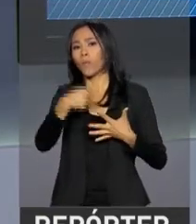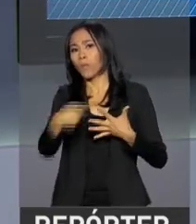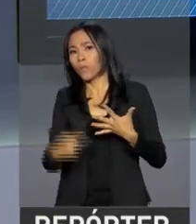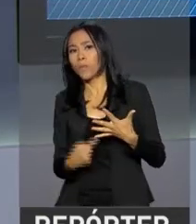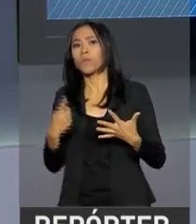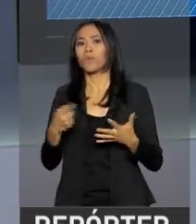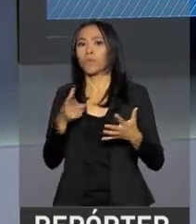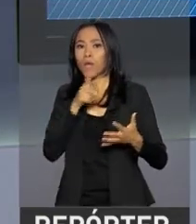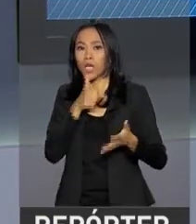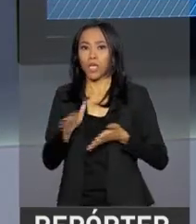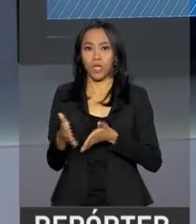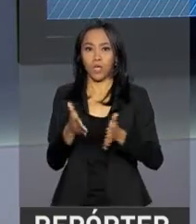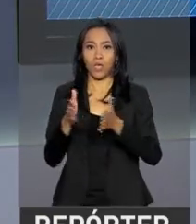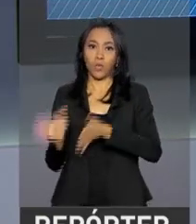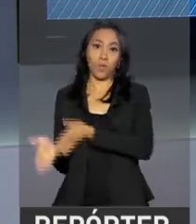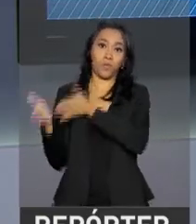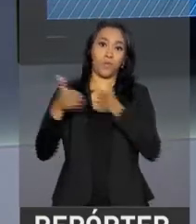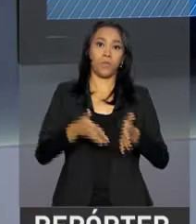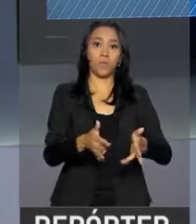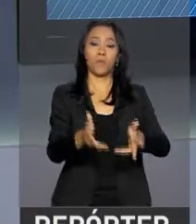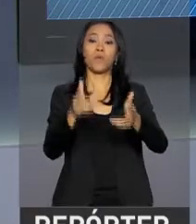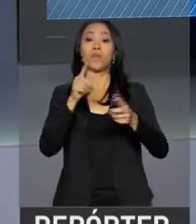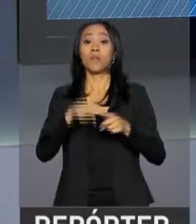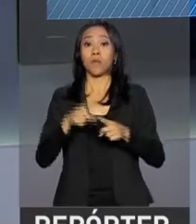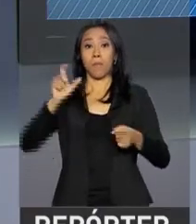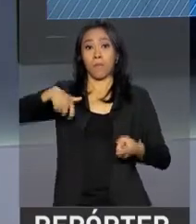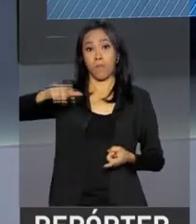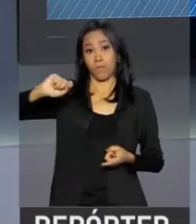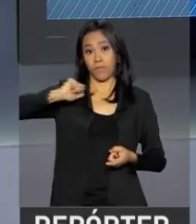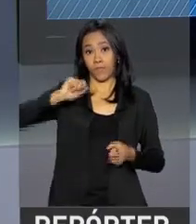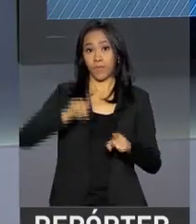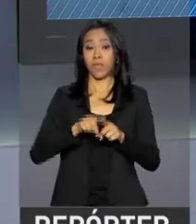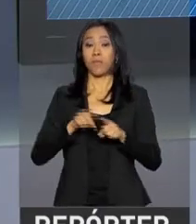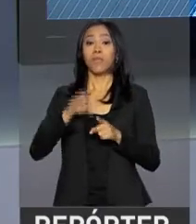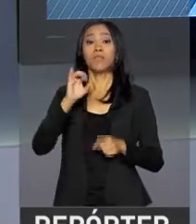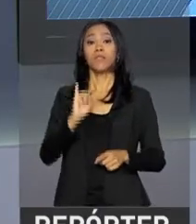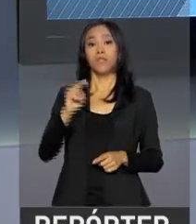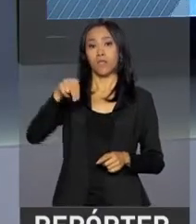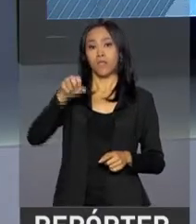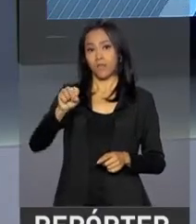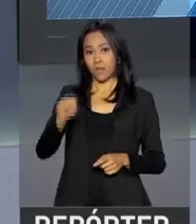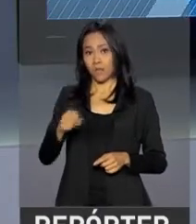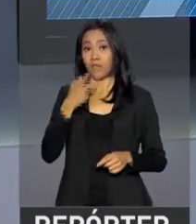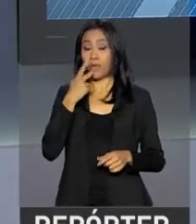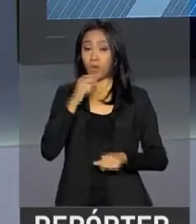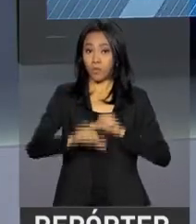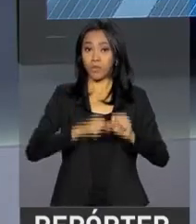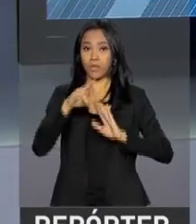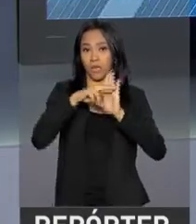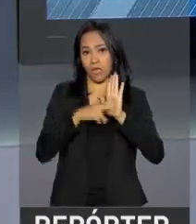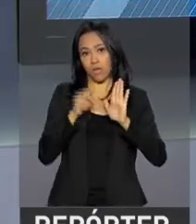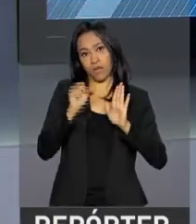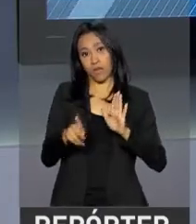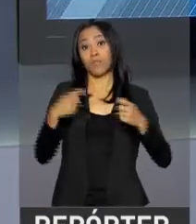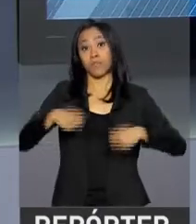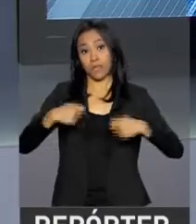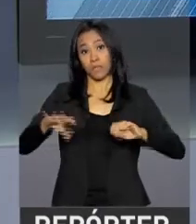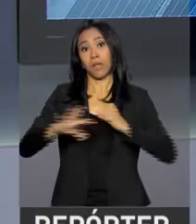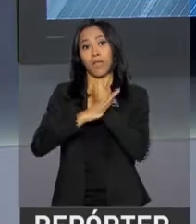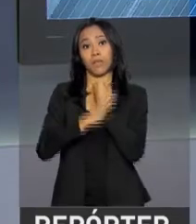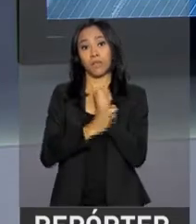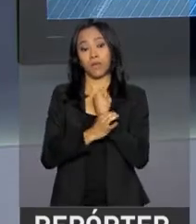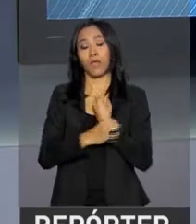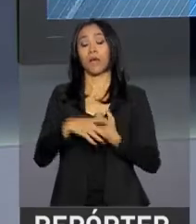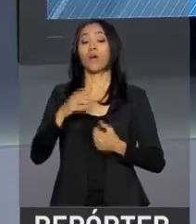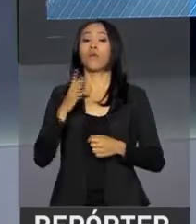do rio são francisco do bolsa família e previdência social para temer a reforma da previdência é necessária para garantir o futuro da economia